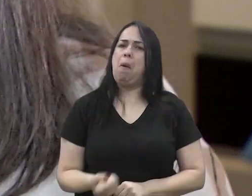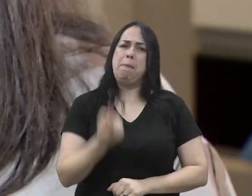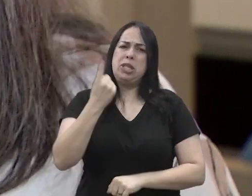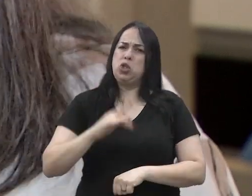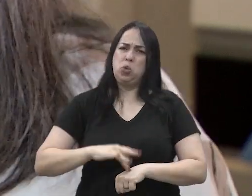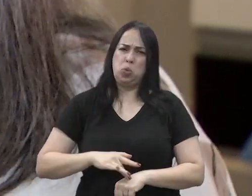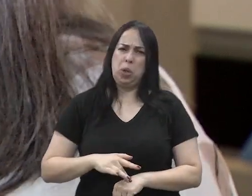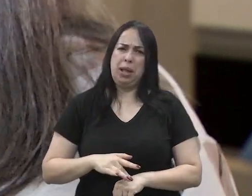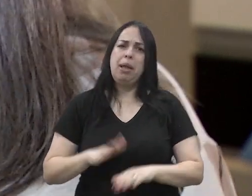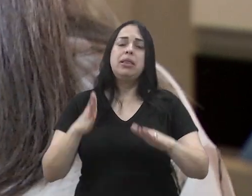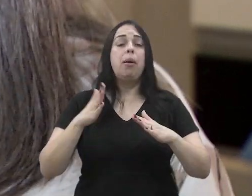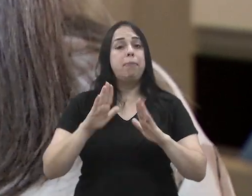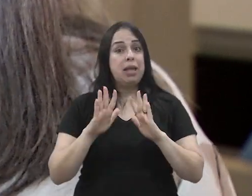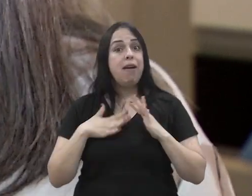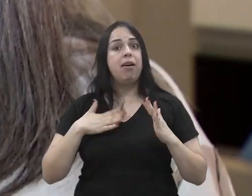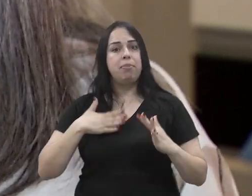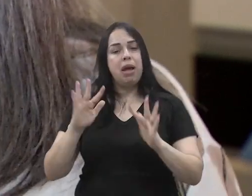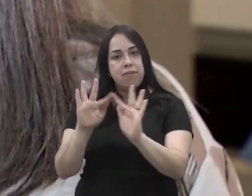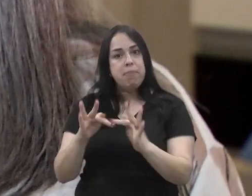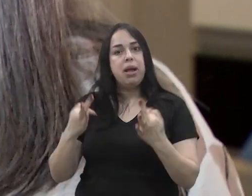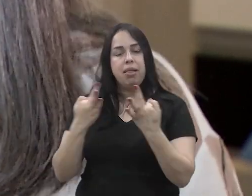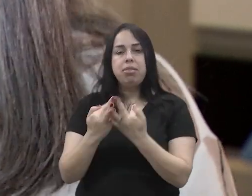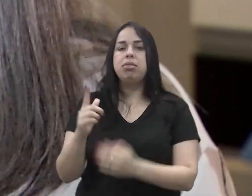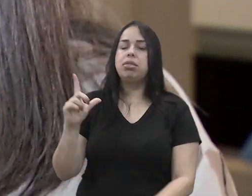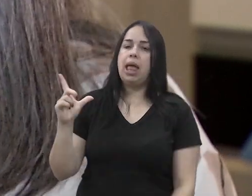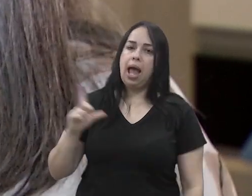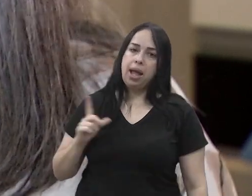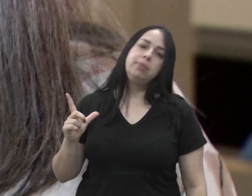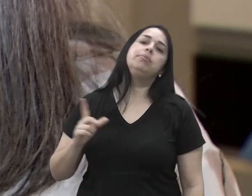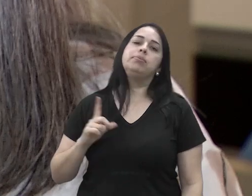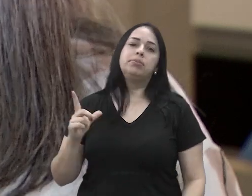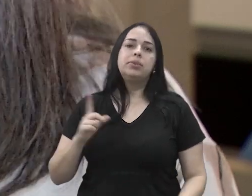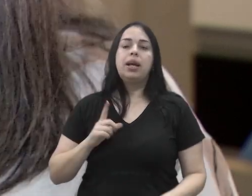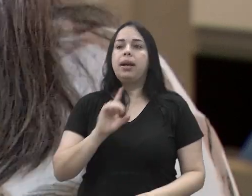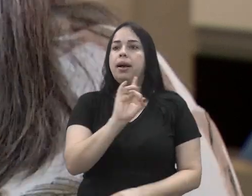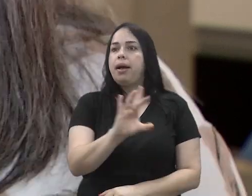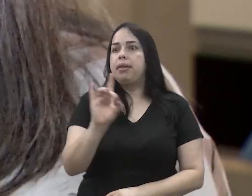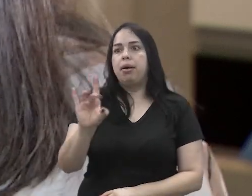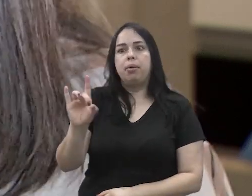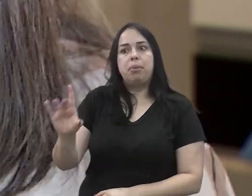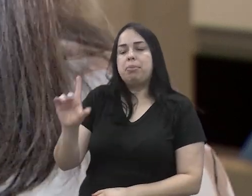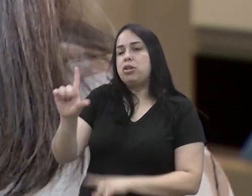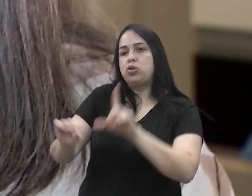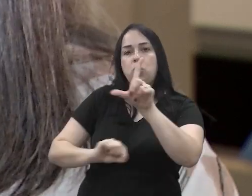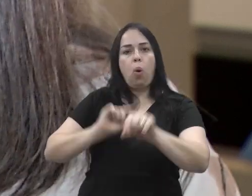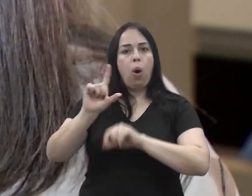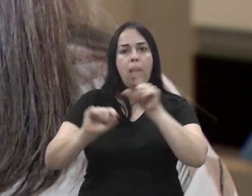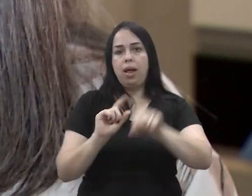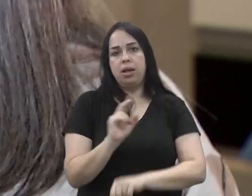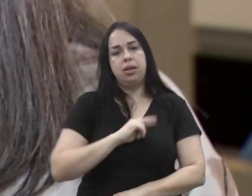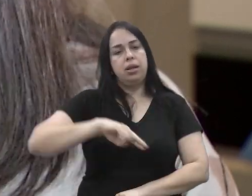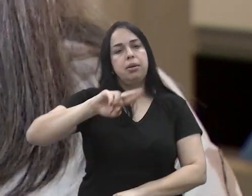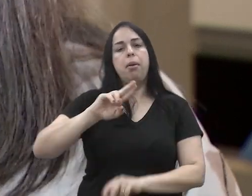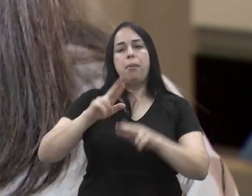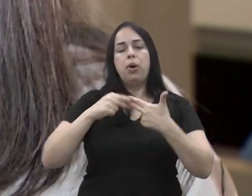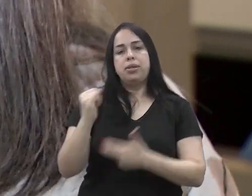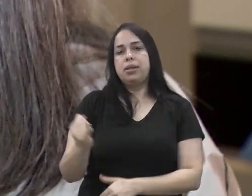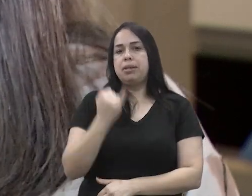isso um absurdo. Então, dentro da minha família tem muito essa coisa de cada um seguir o seu caminho. E eu